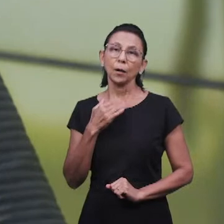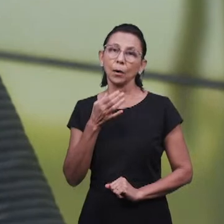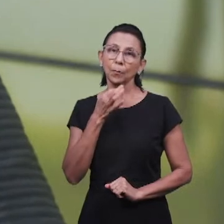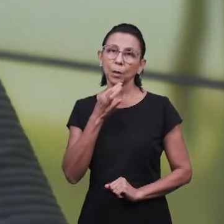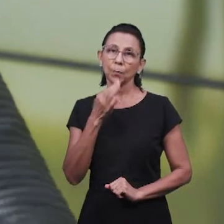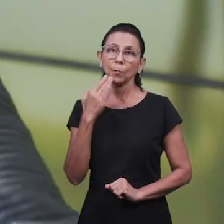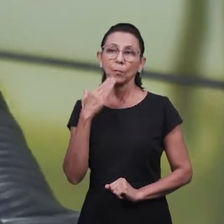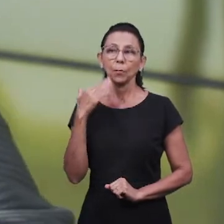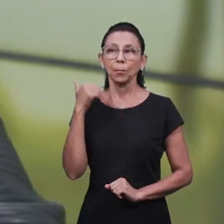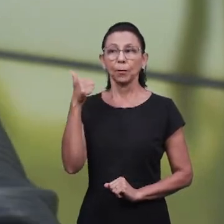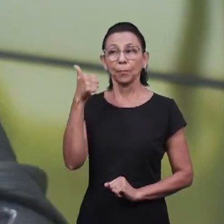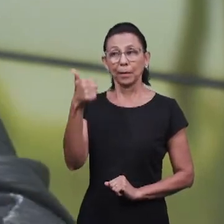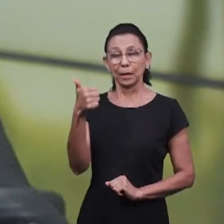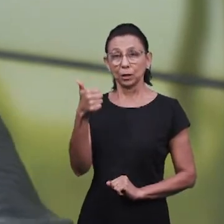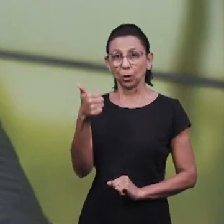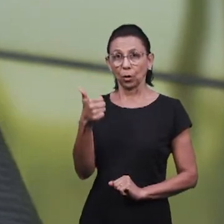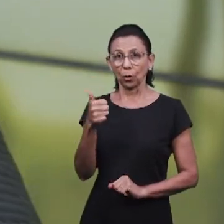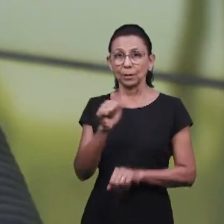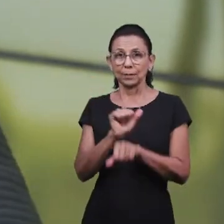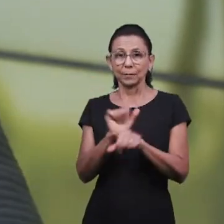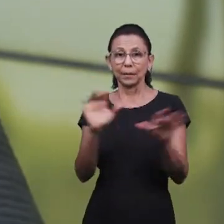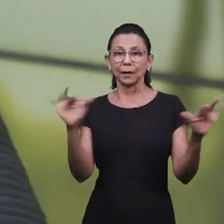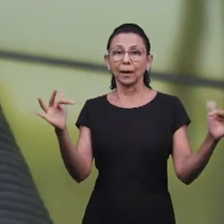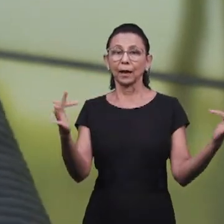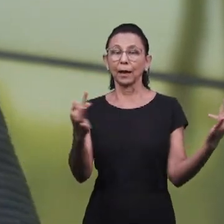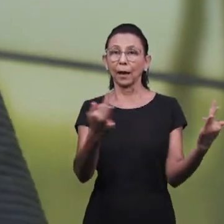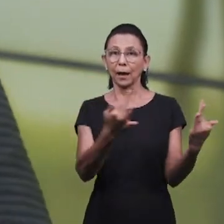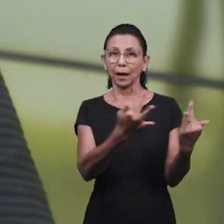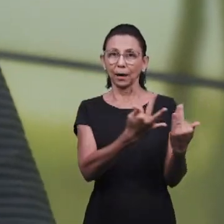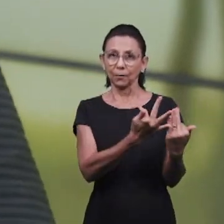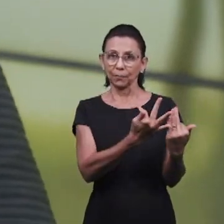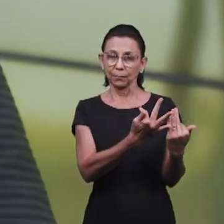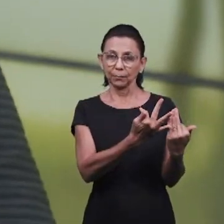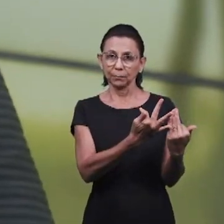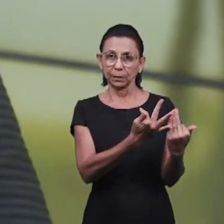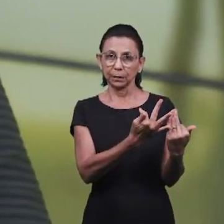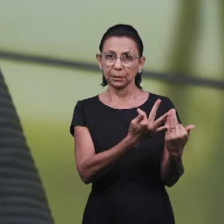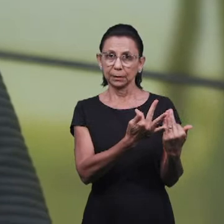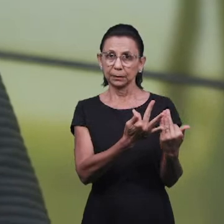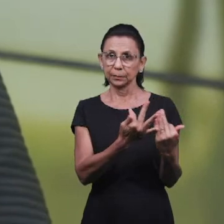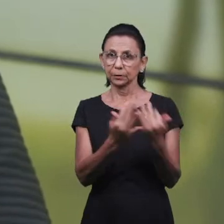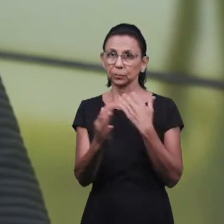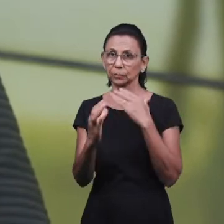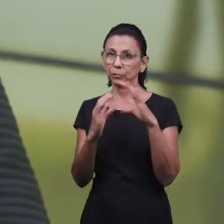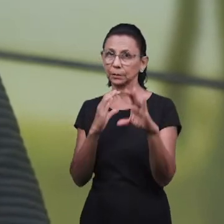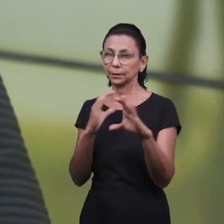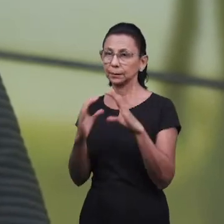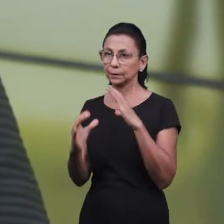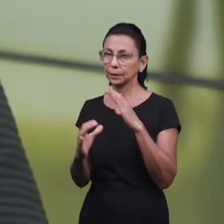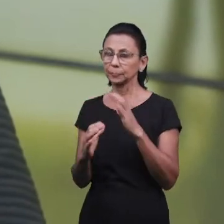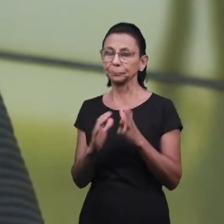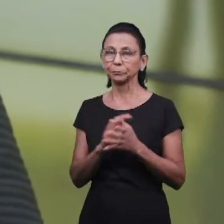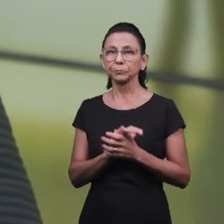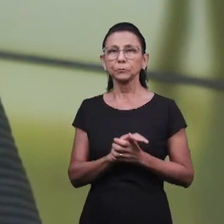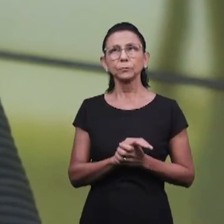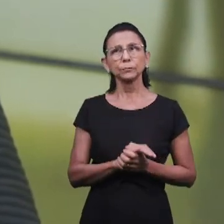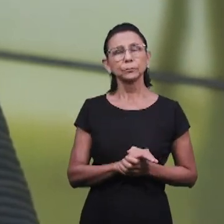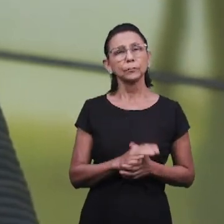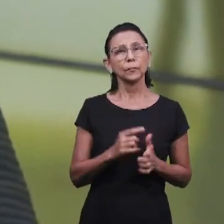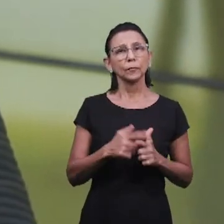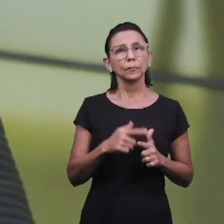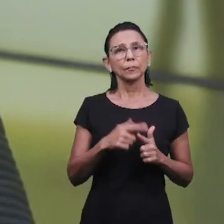esperar alguma manifestação da família. Sim. Porque no caso, um pai e uma mãe que